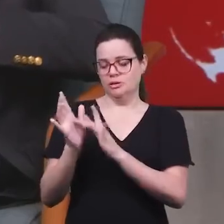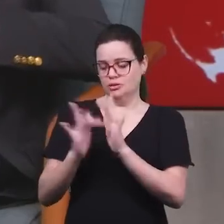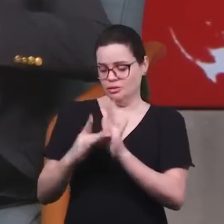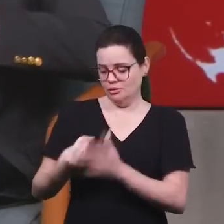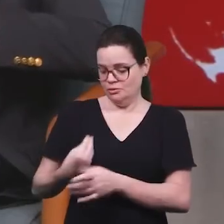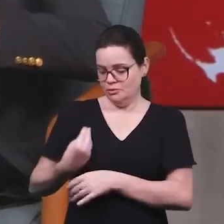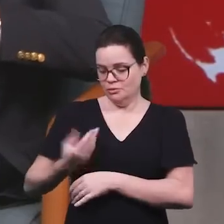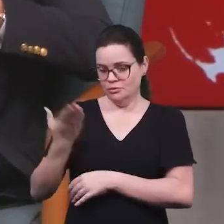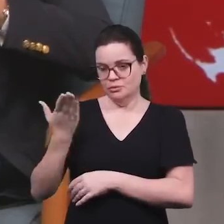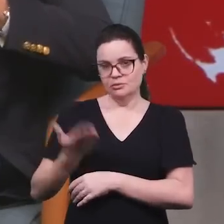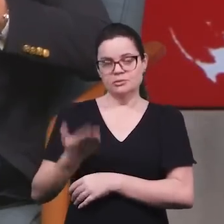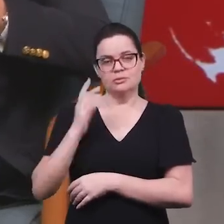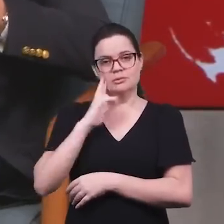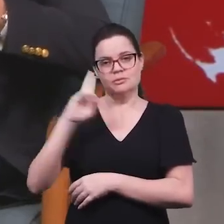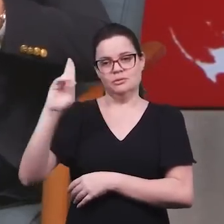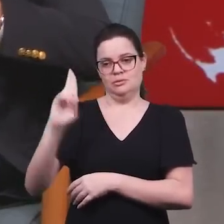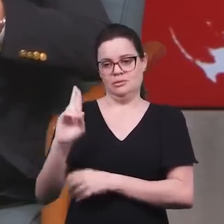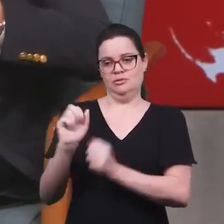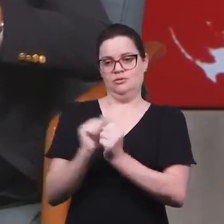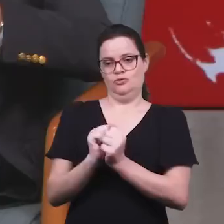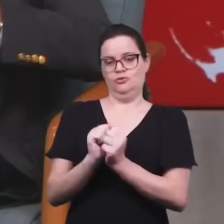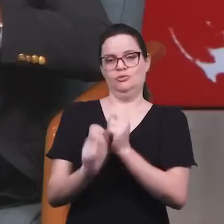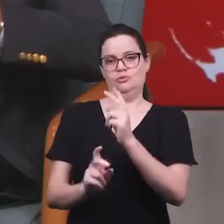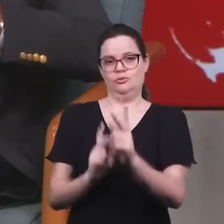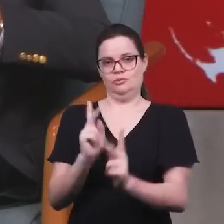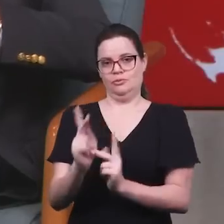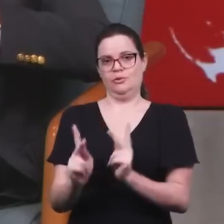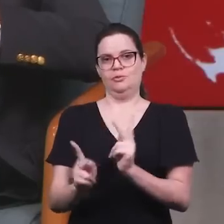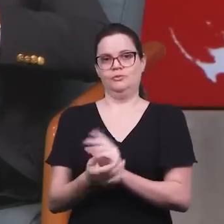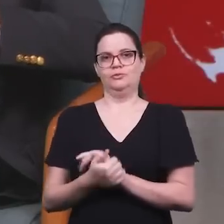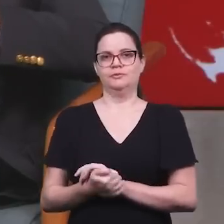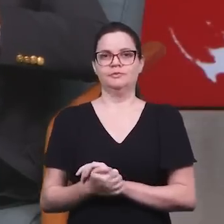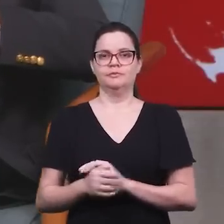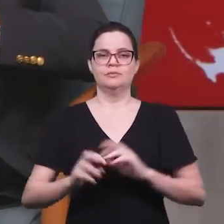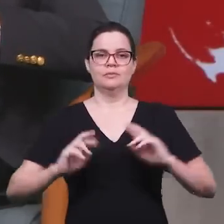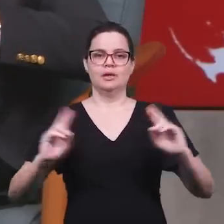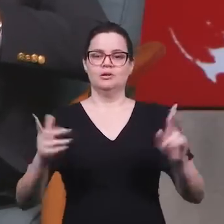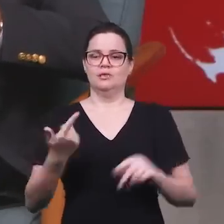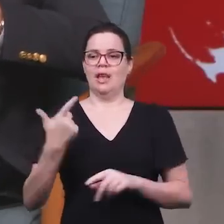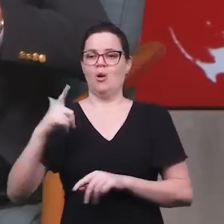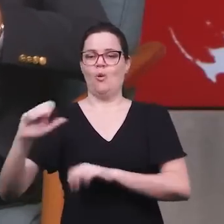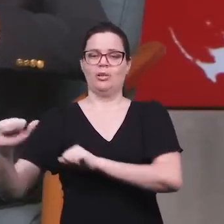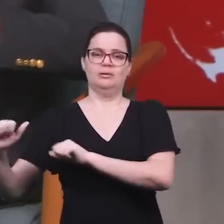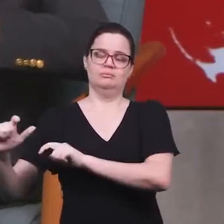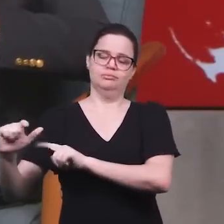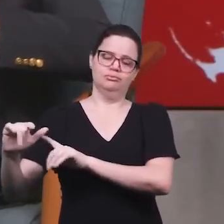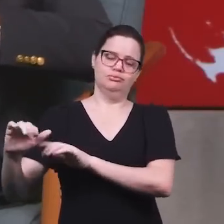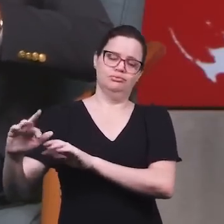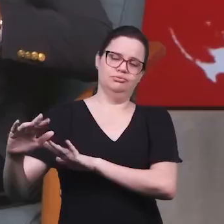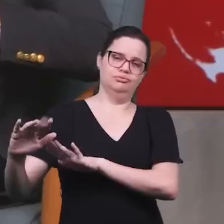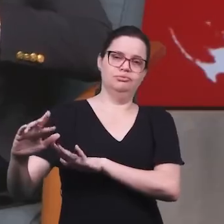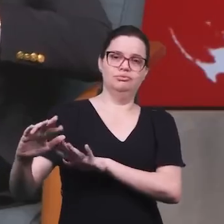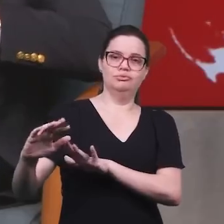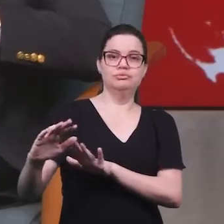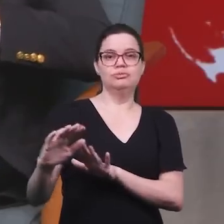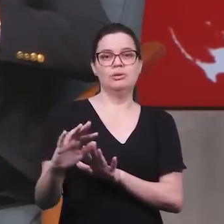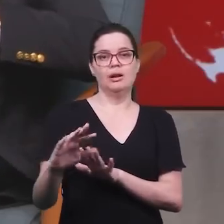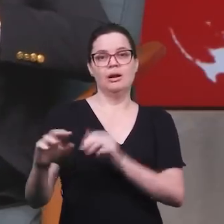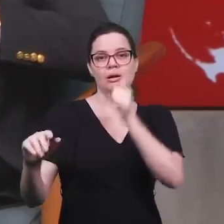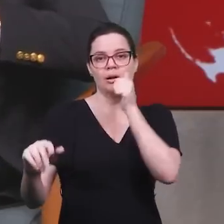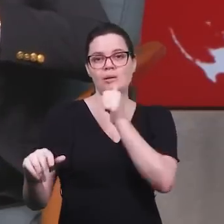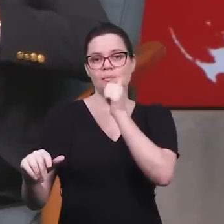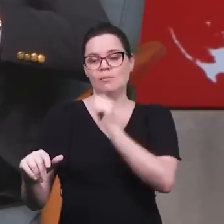vivo. O Pai está vivo, diferente da outra multidão. A mulher